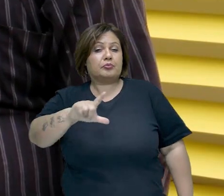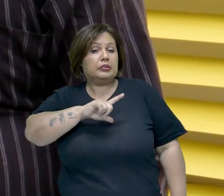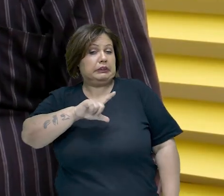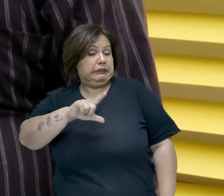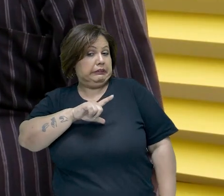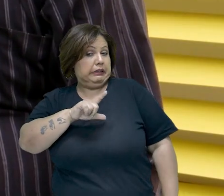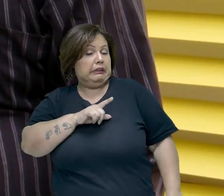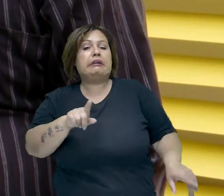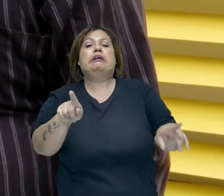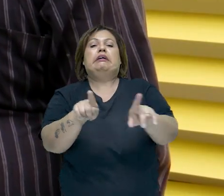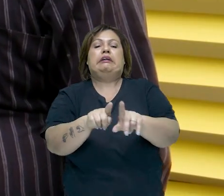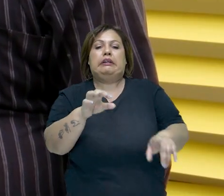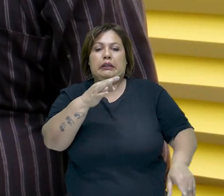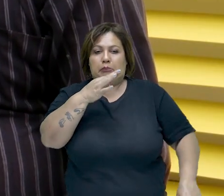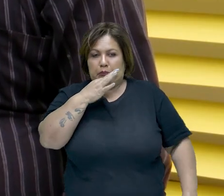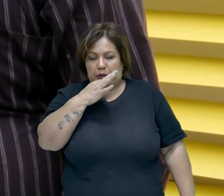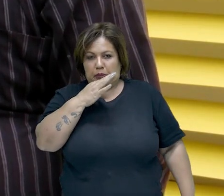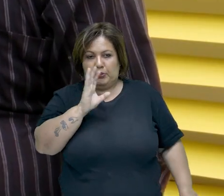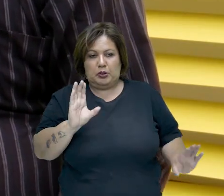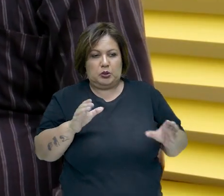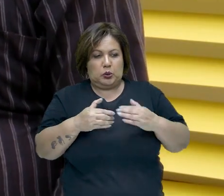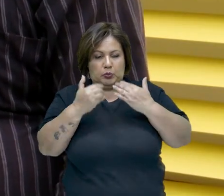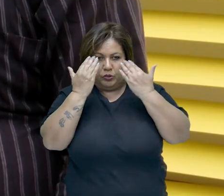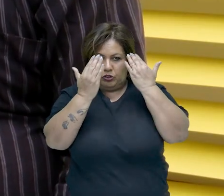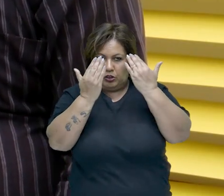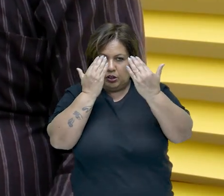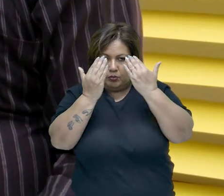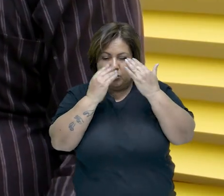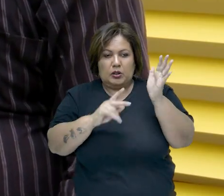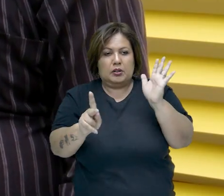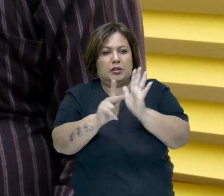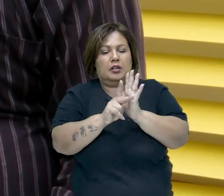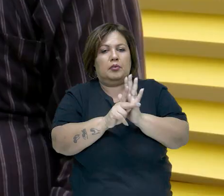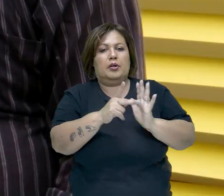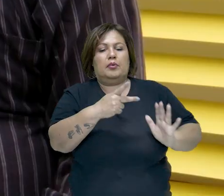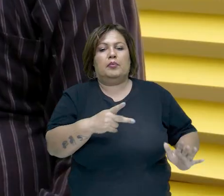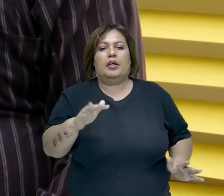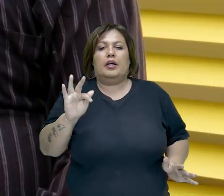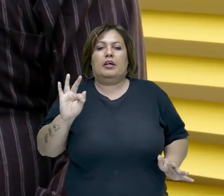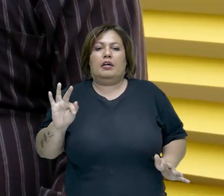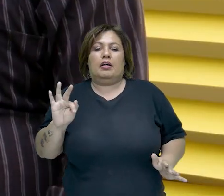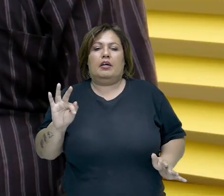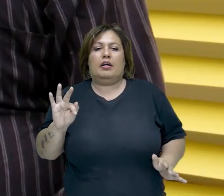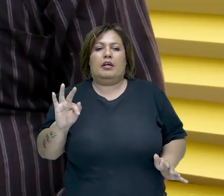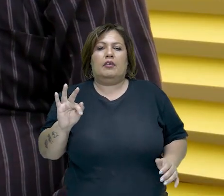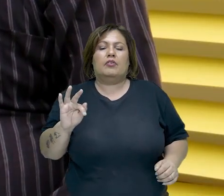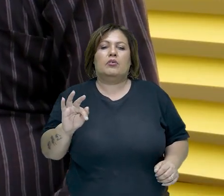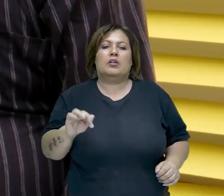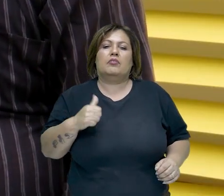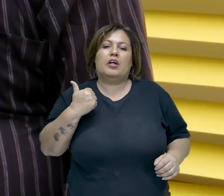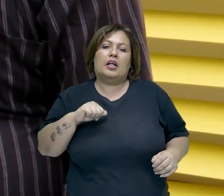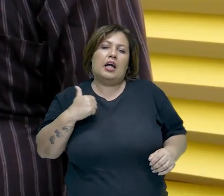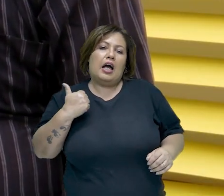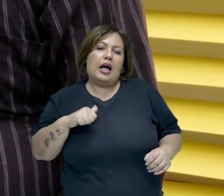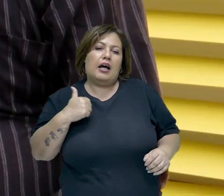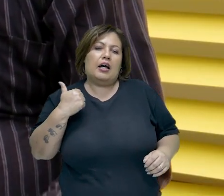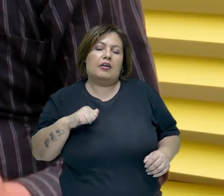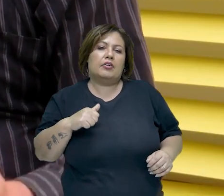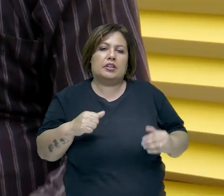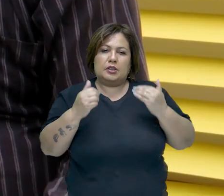Ter a chancela de equipes de psicólogos da própria Polícia Federal, no que se refere à